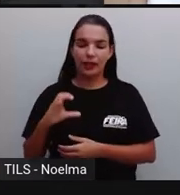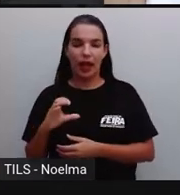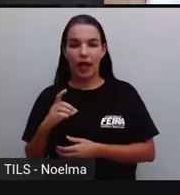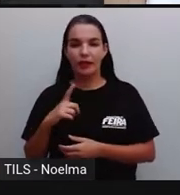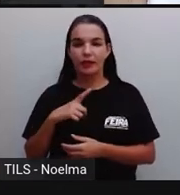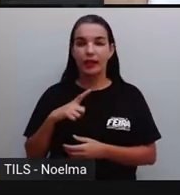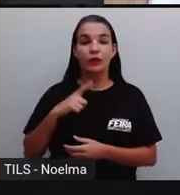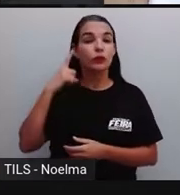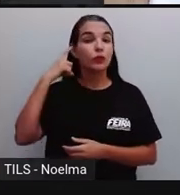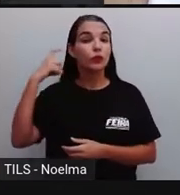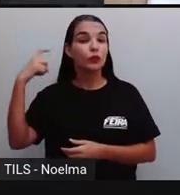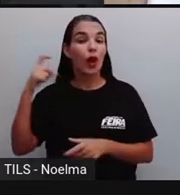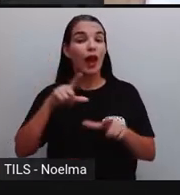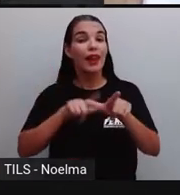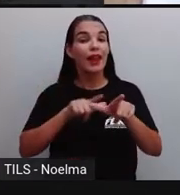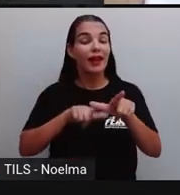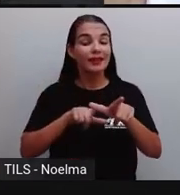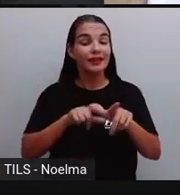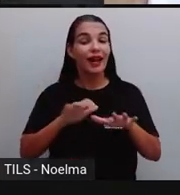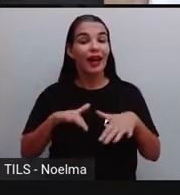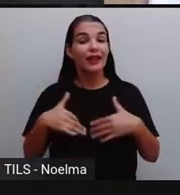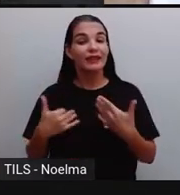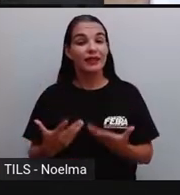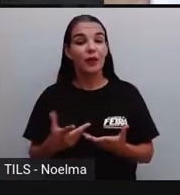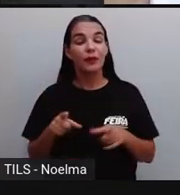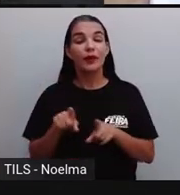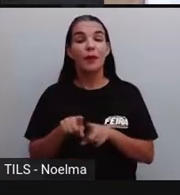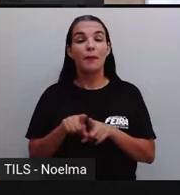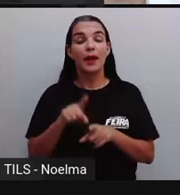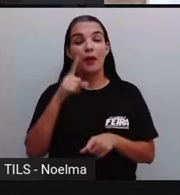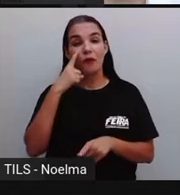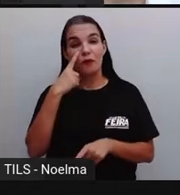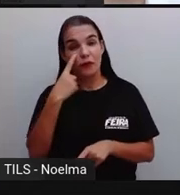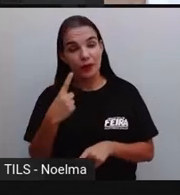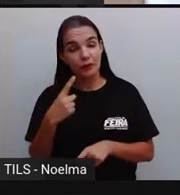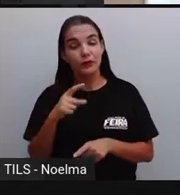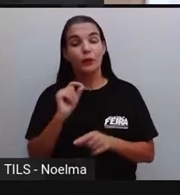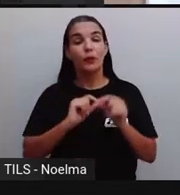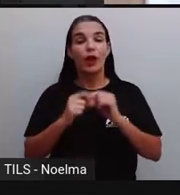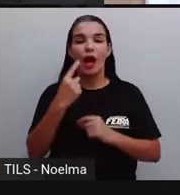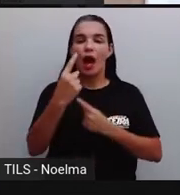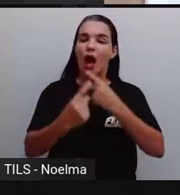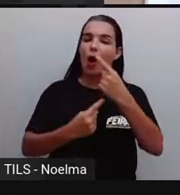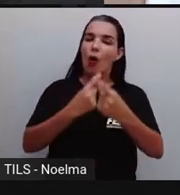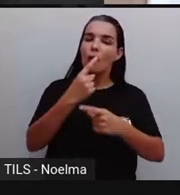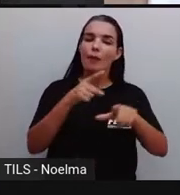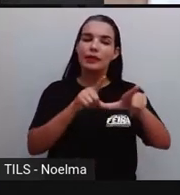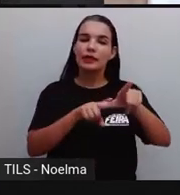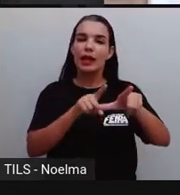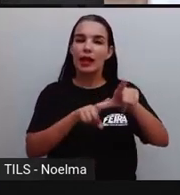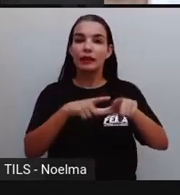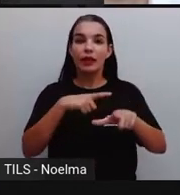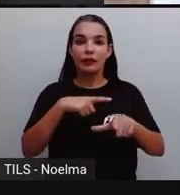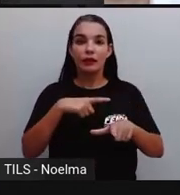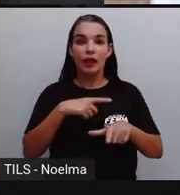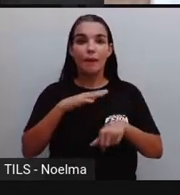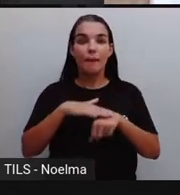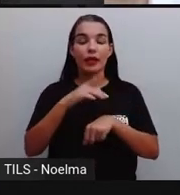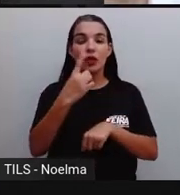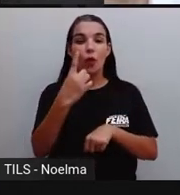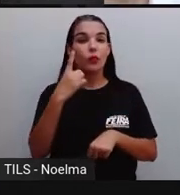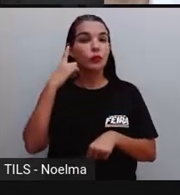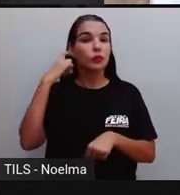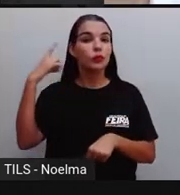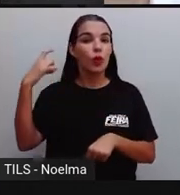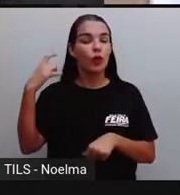aí das letras, tá? E nós vimos que algumas letras podem ter mais de um som. É